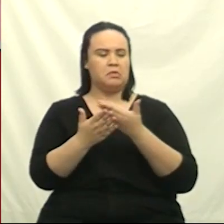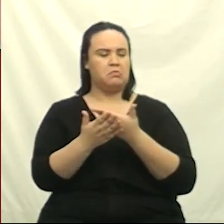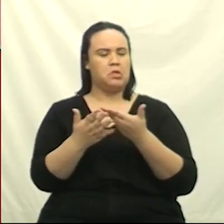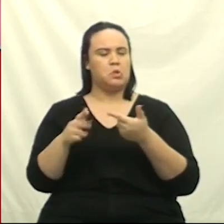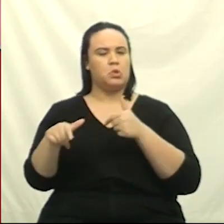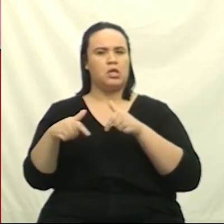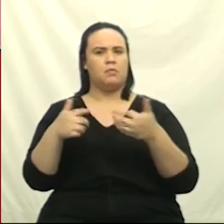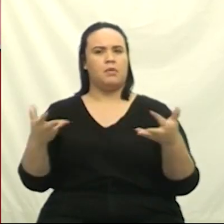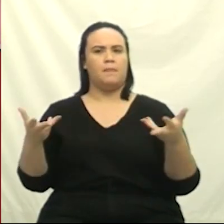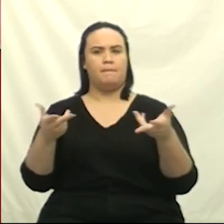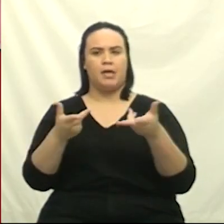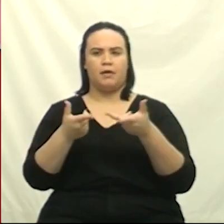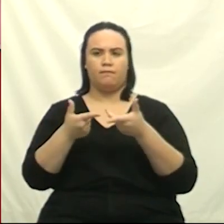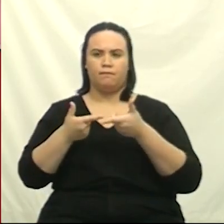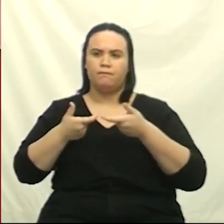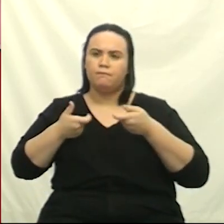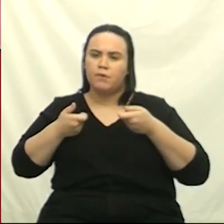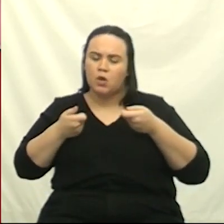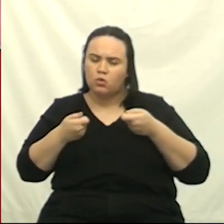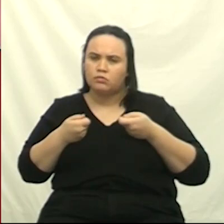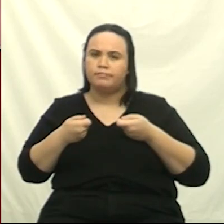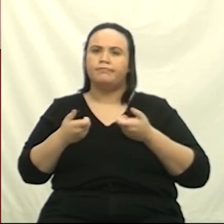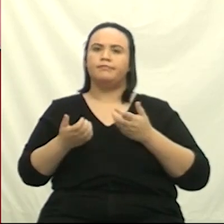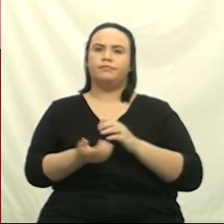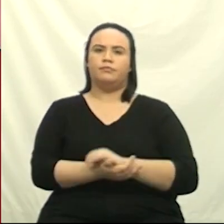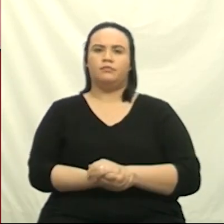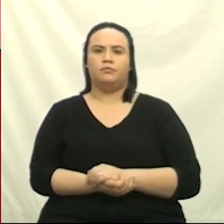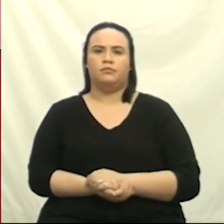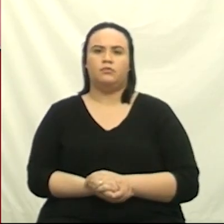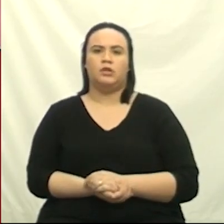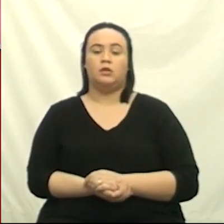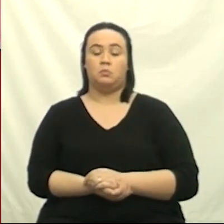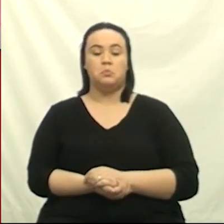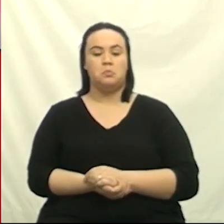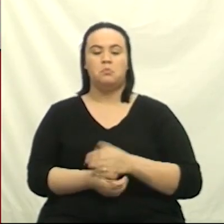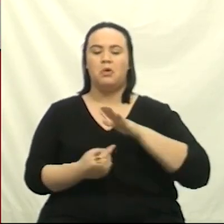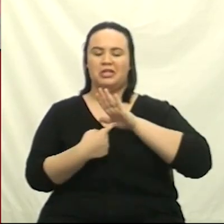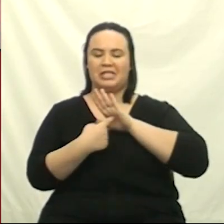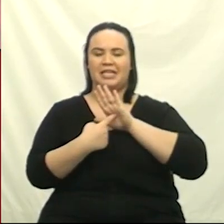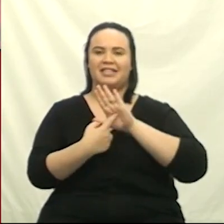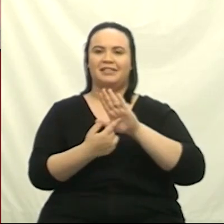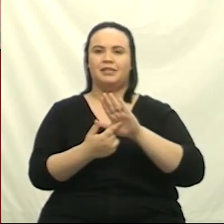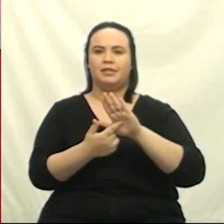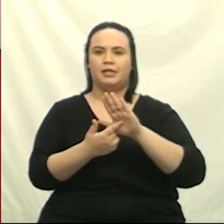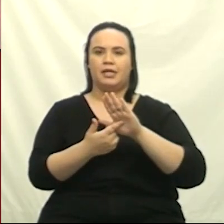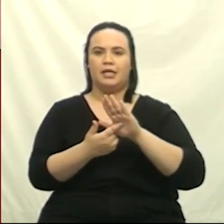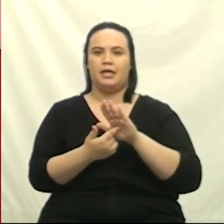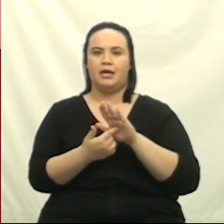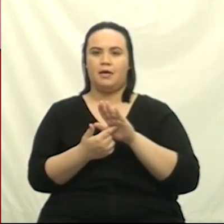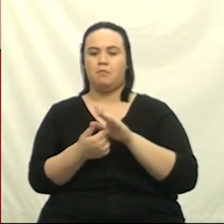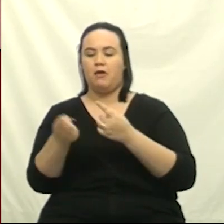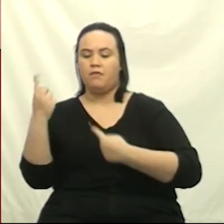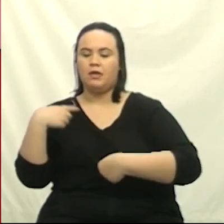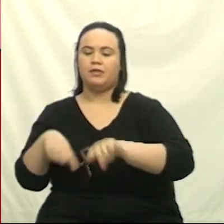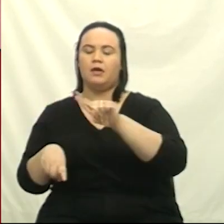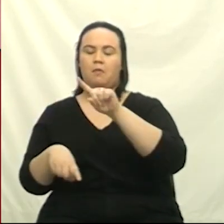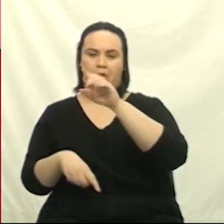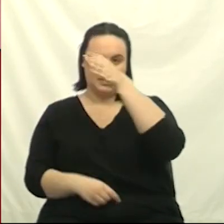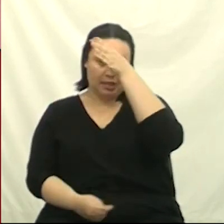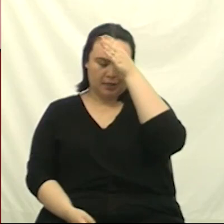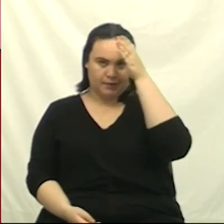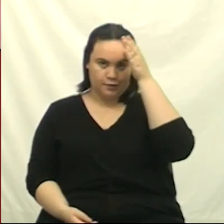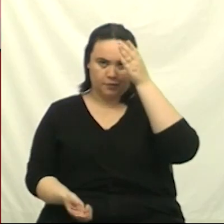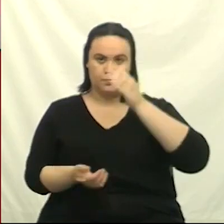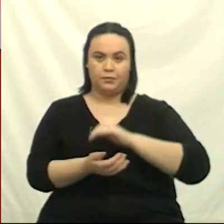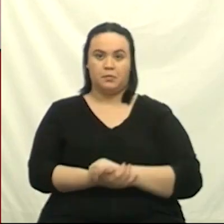expressivo trazendo muitos resultados para o nosso município para a nossa juventude